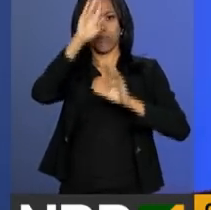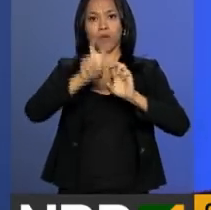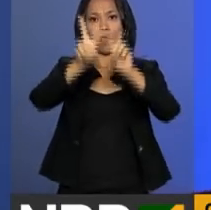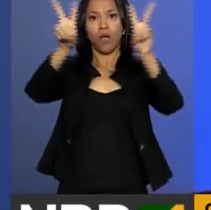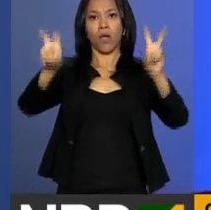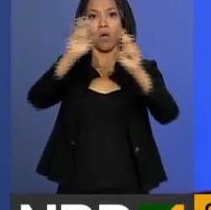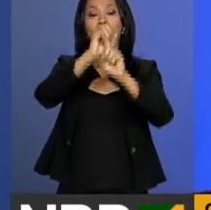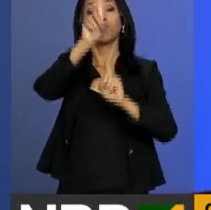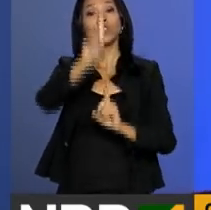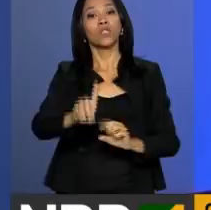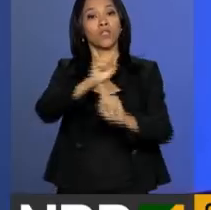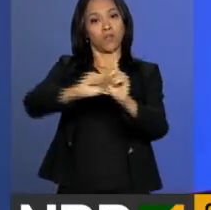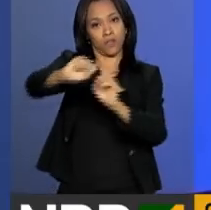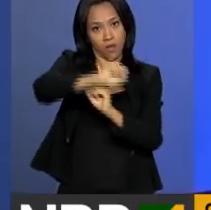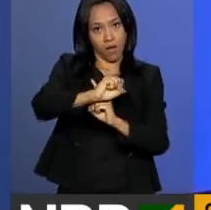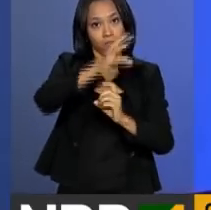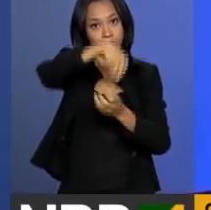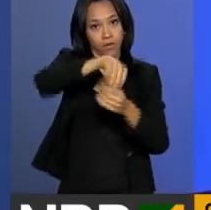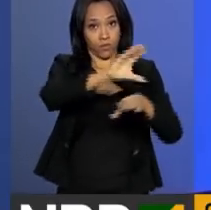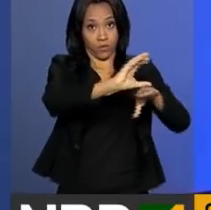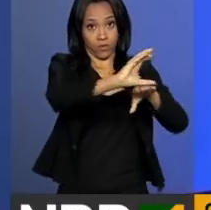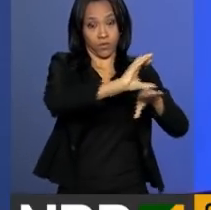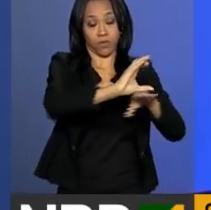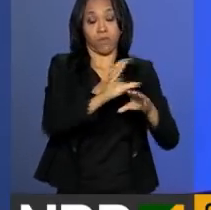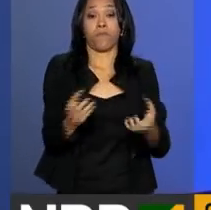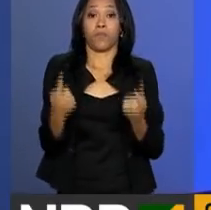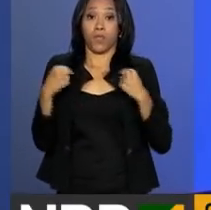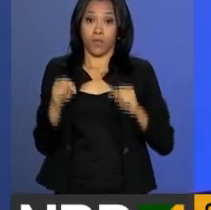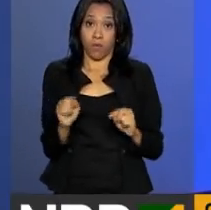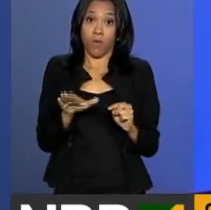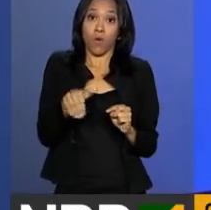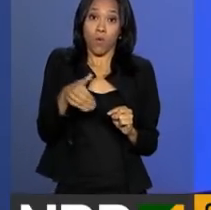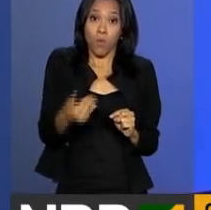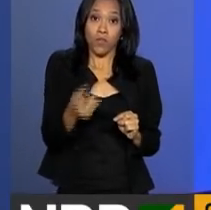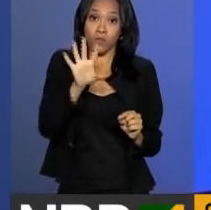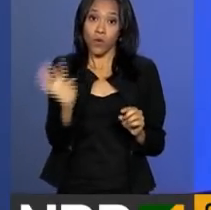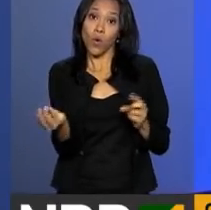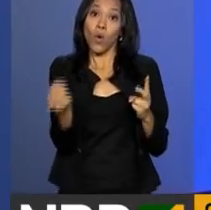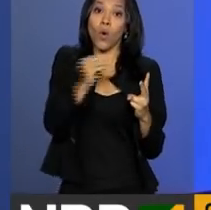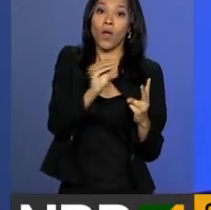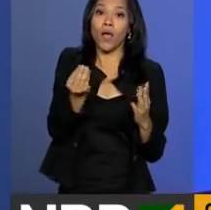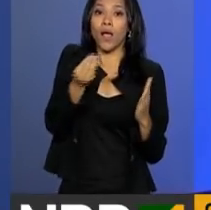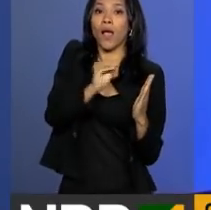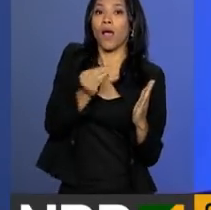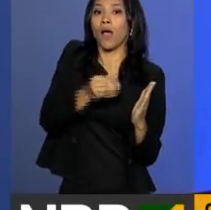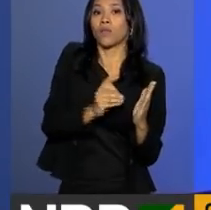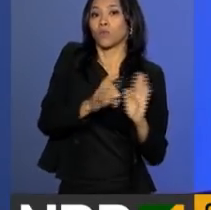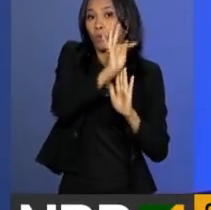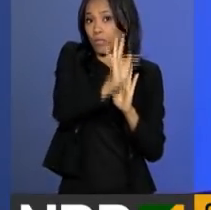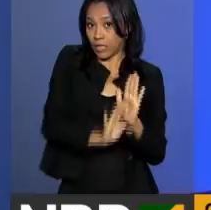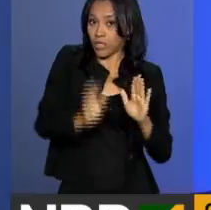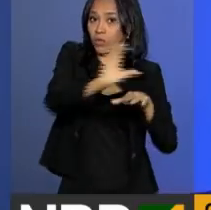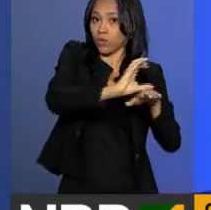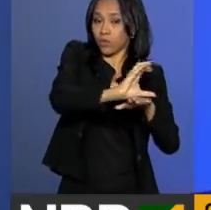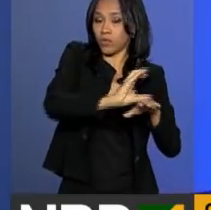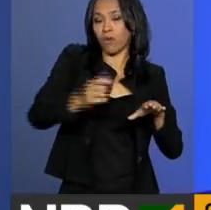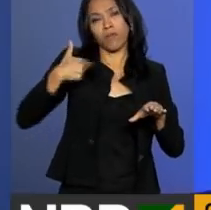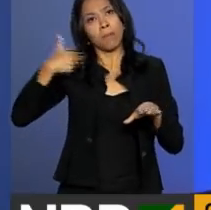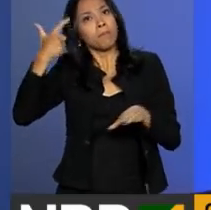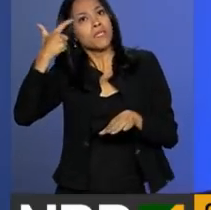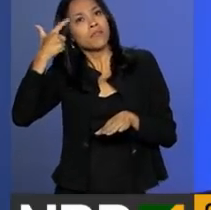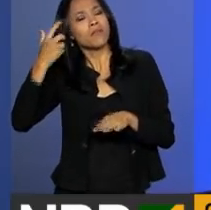normas programáticas aliás quando se está produzindo isso no texto alguns disseram mas imagine como é que a constituição